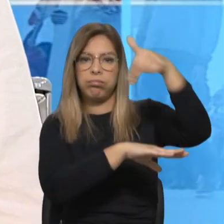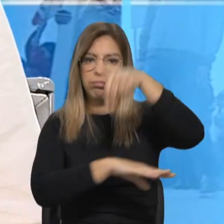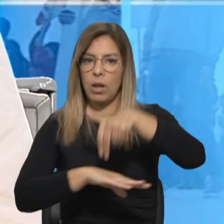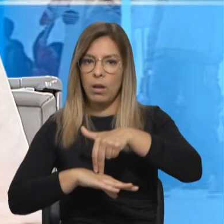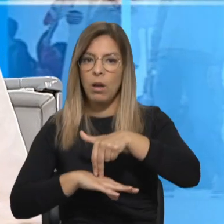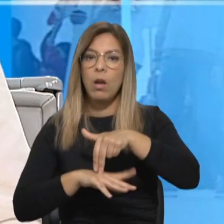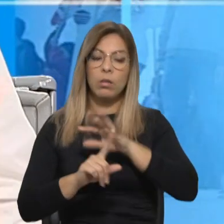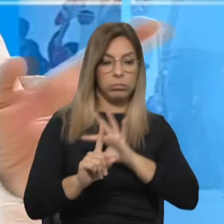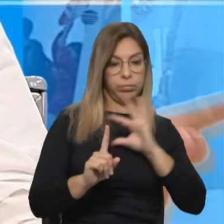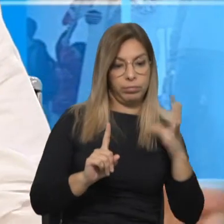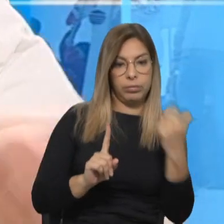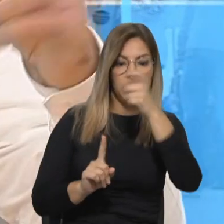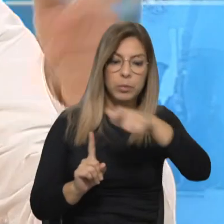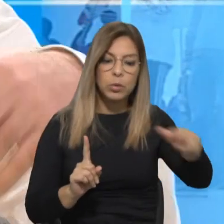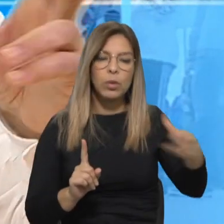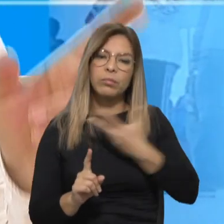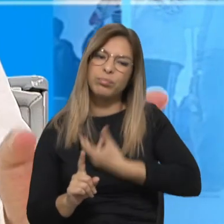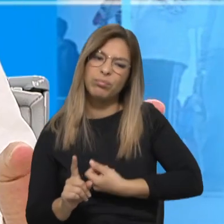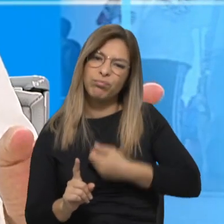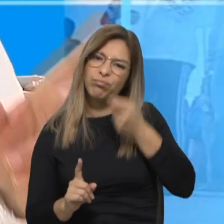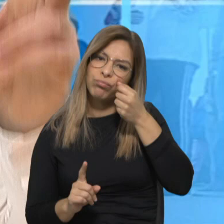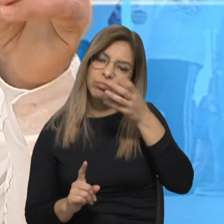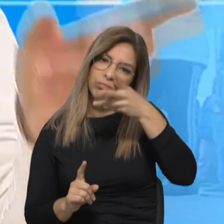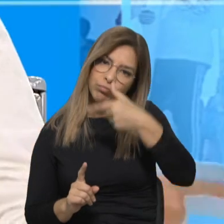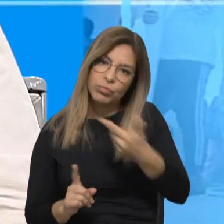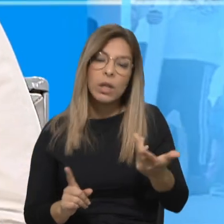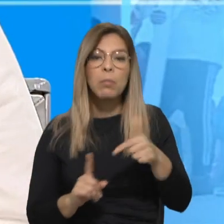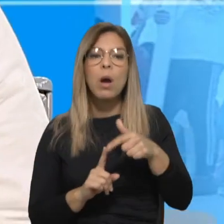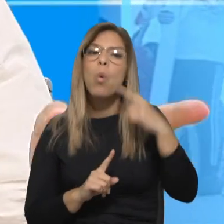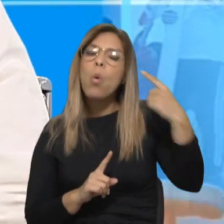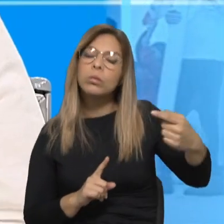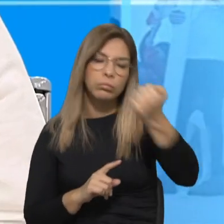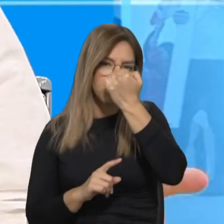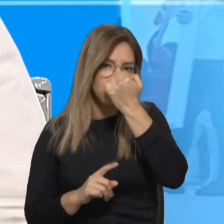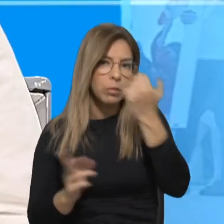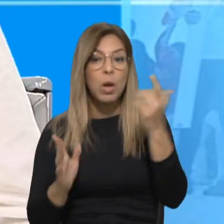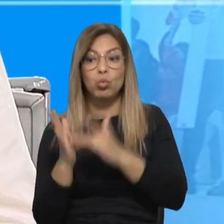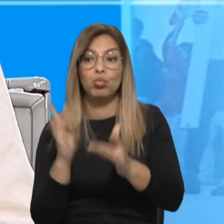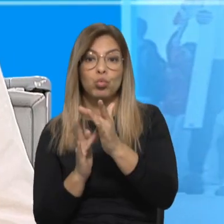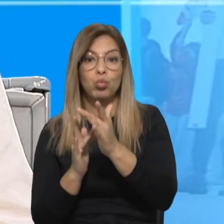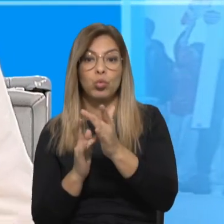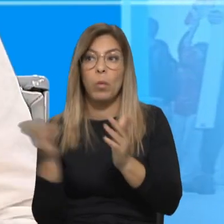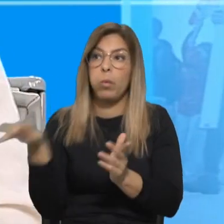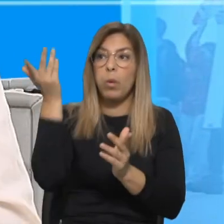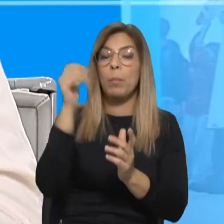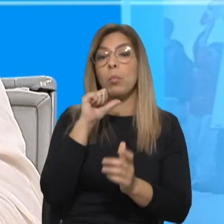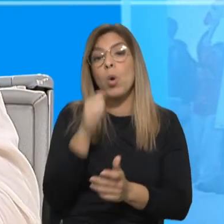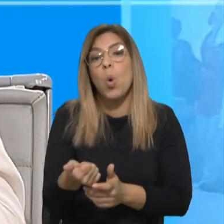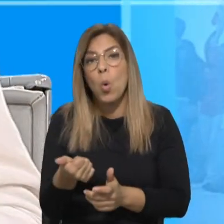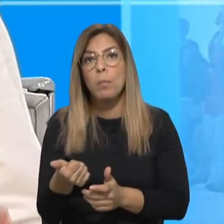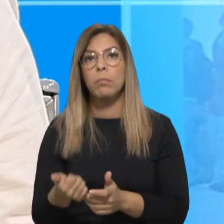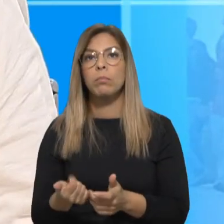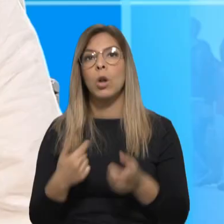estavam desiludidos, porque esperavam muitas outras coisas, e o seu amigo, Jesus, o Mestre, tinha morrido. E depois eles dizem,